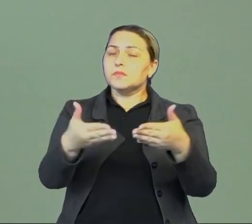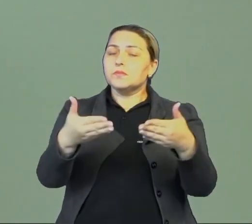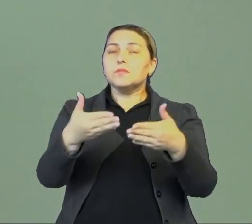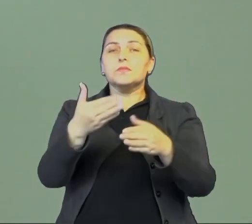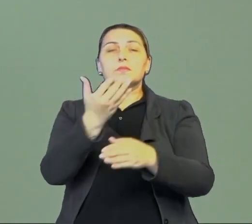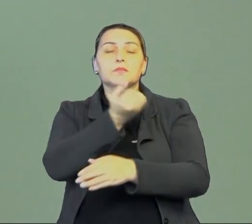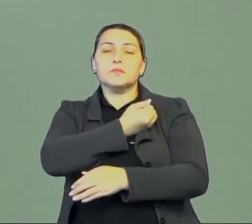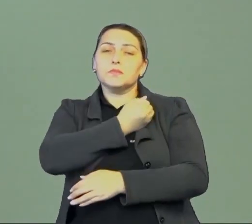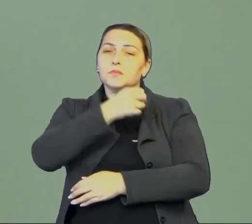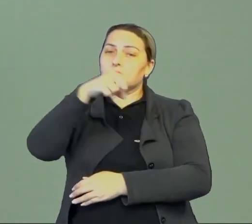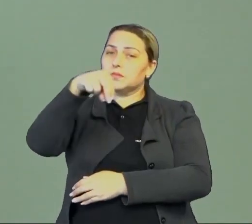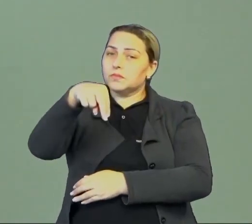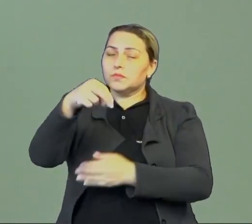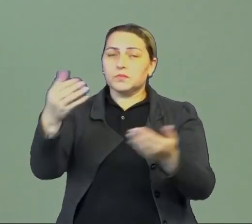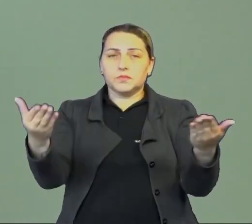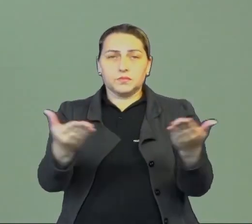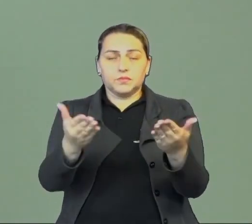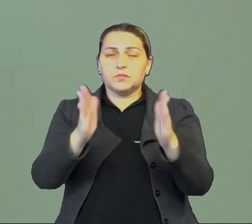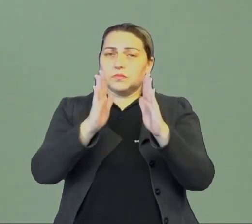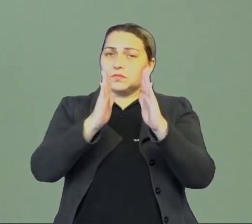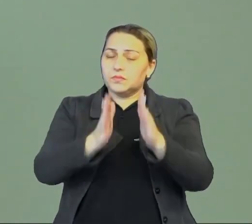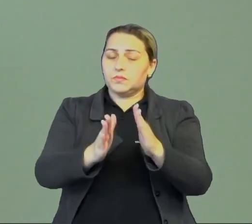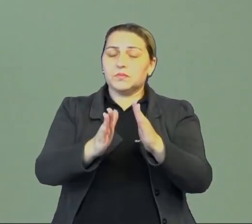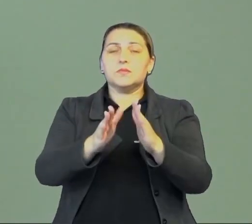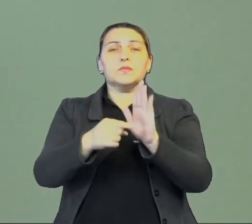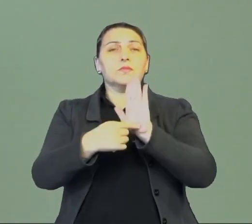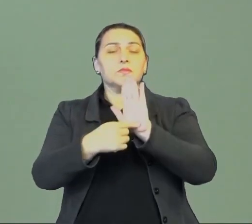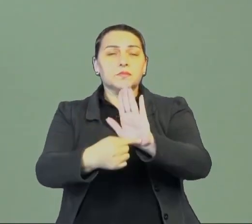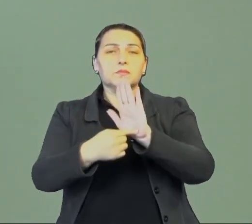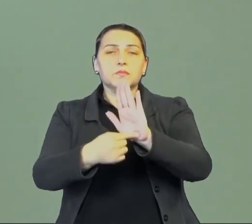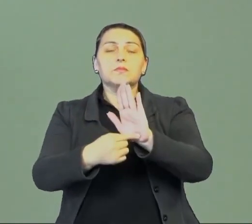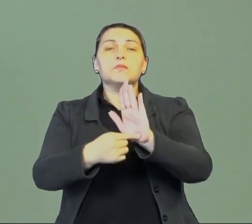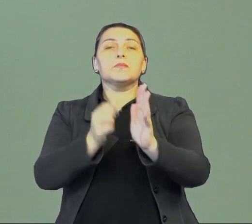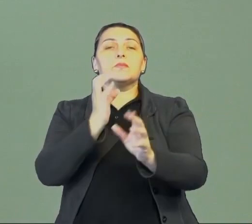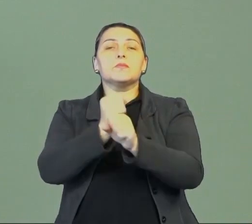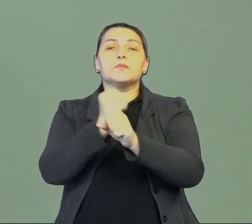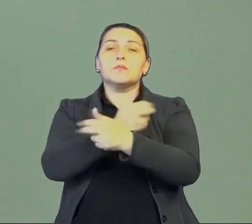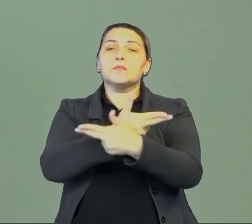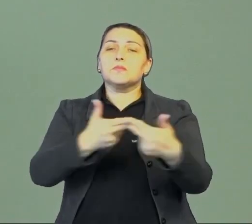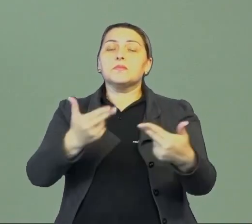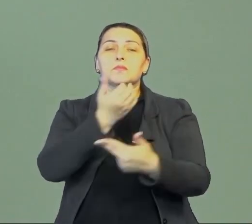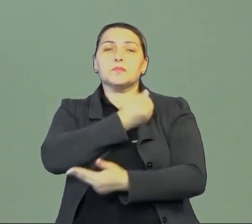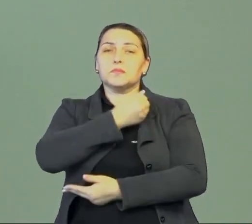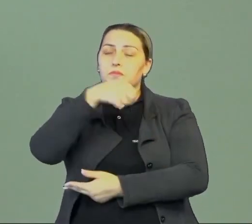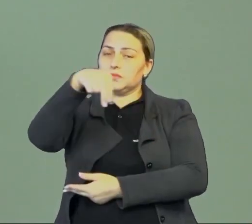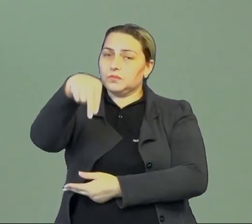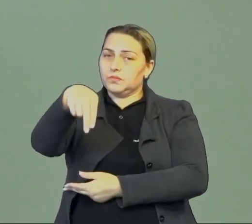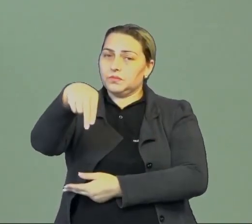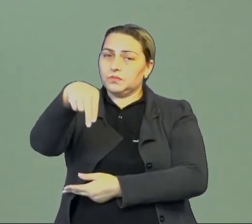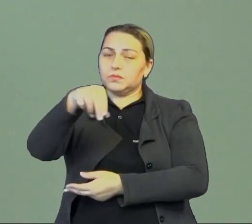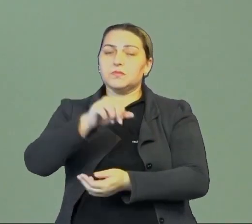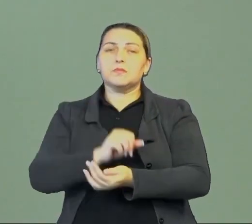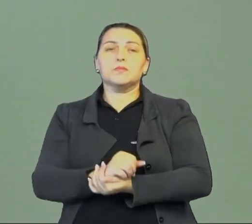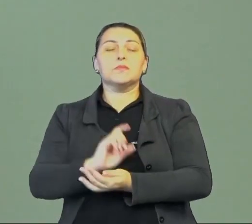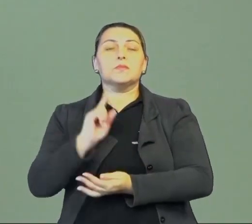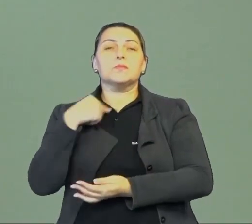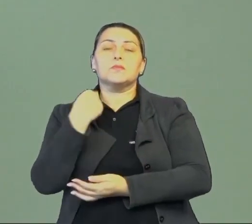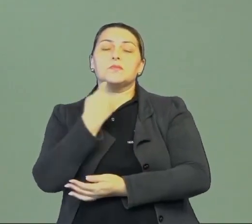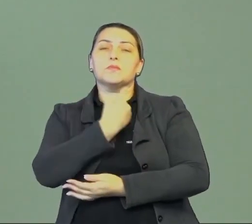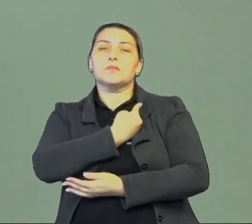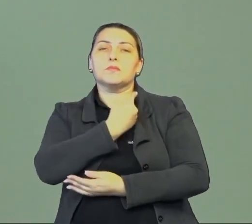sobre os números naturais hoje Nós já vamos abordar as operações com números naturais quando